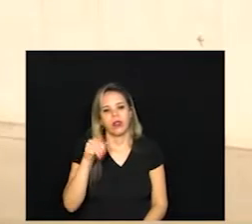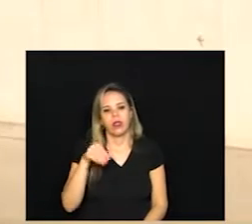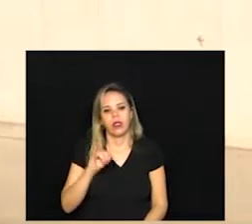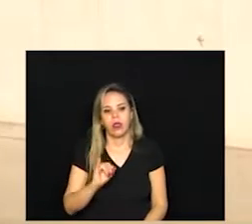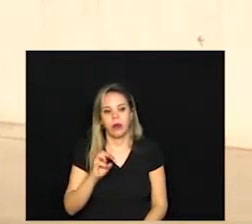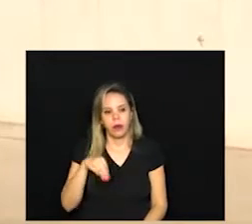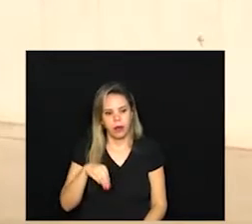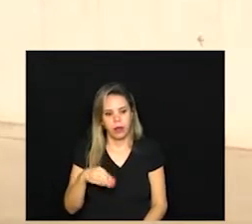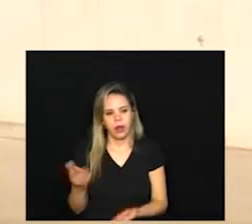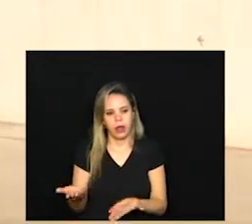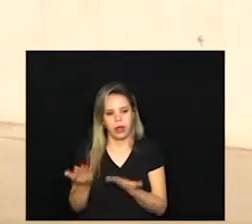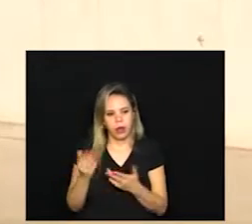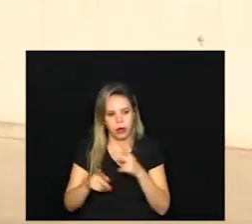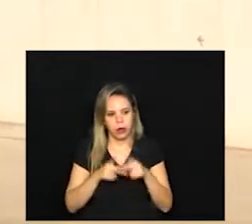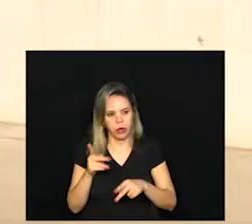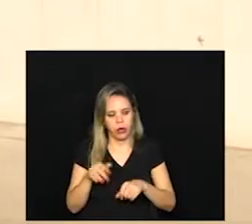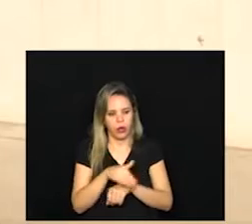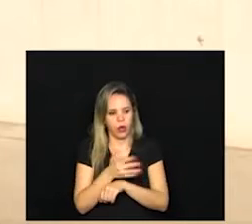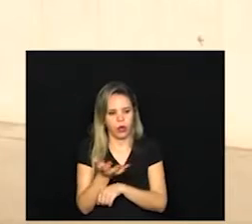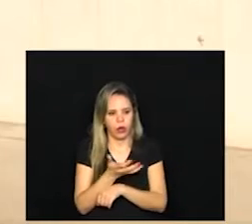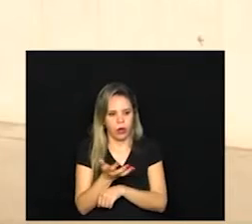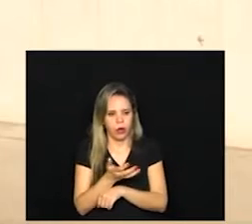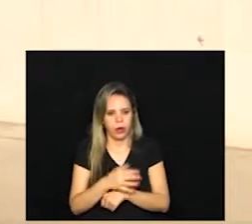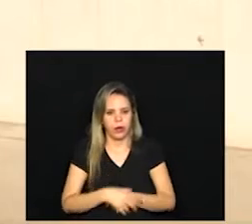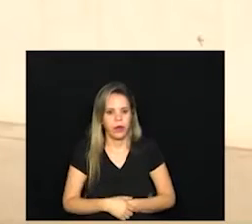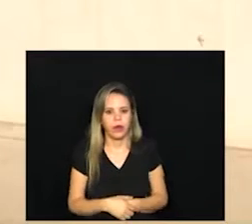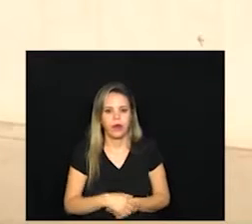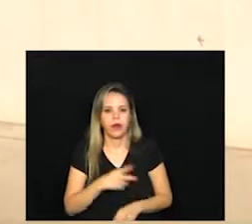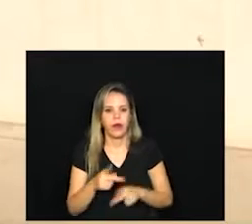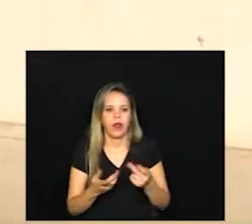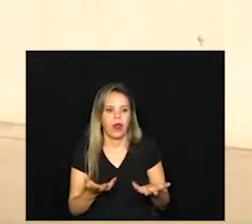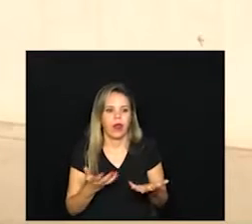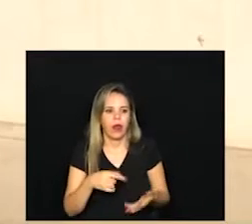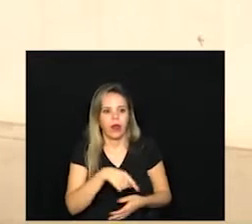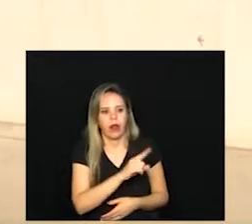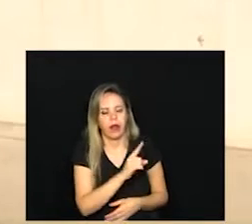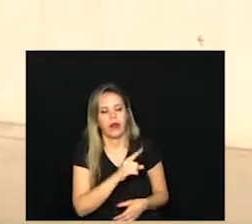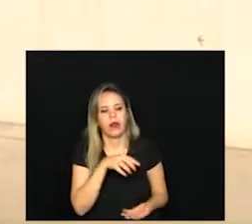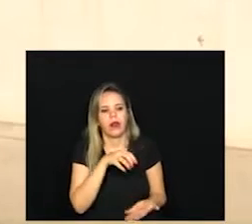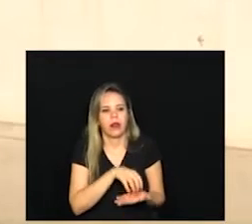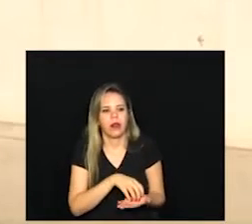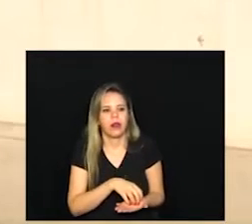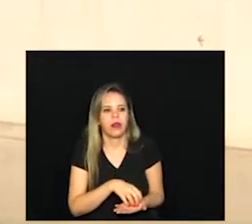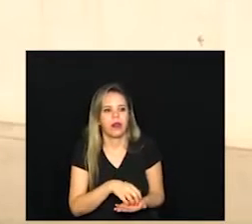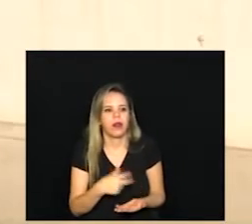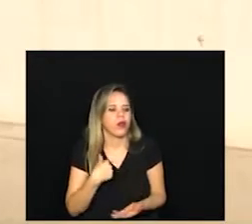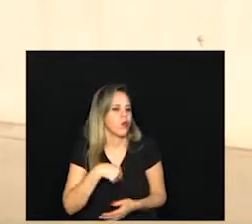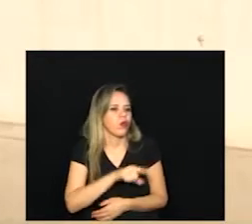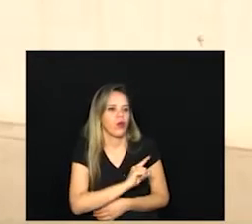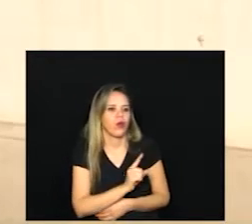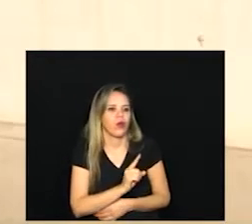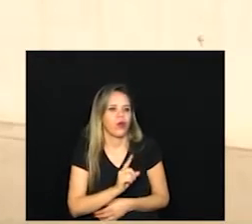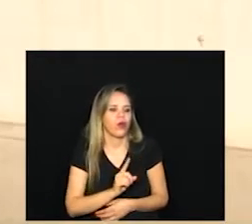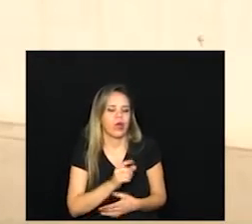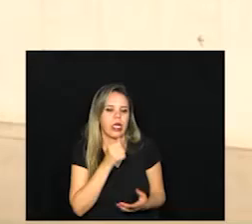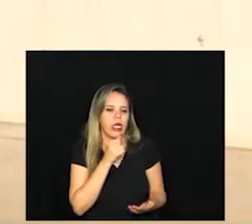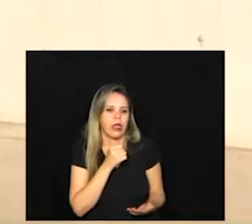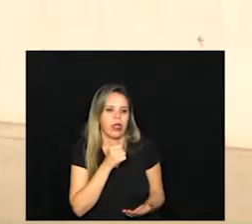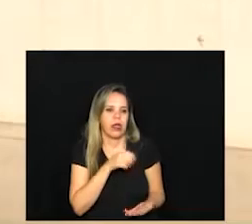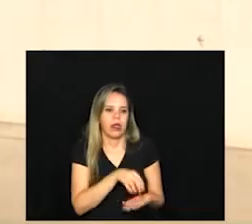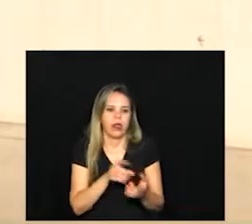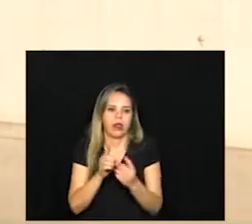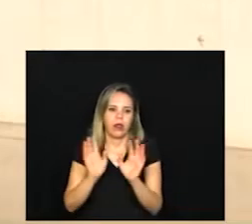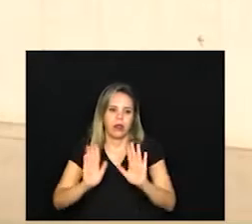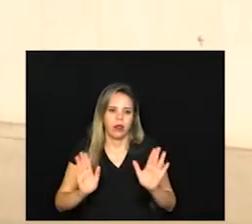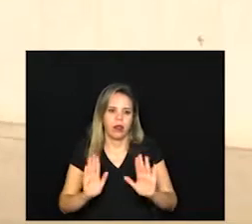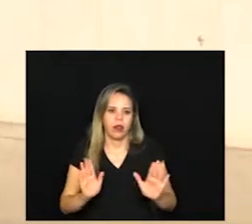municipal, recebia os moradores por demanda espontânea. Então, a pessoa, eu quero ir para o abrigo, mas não foi referenciado por nenhum serviço,